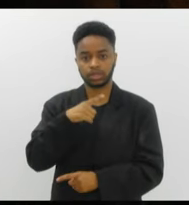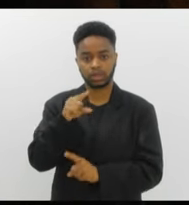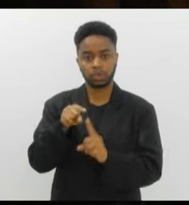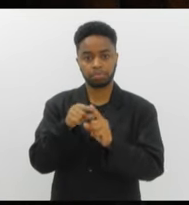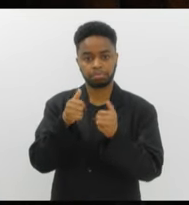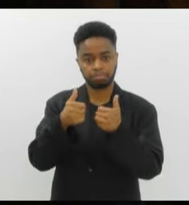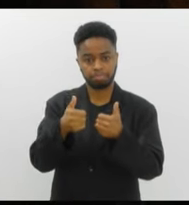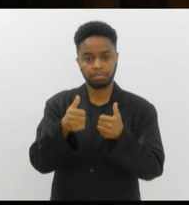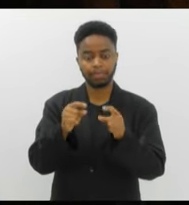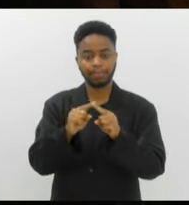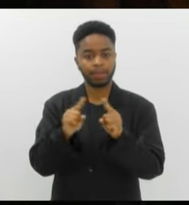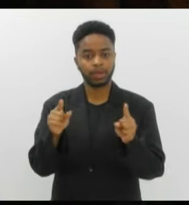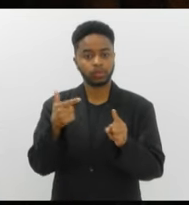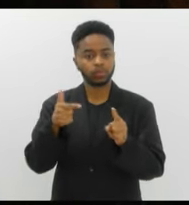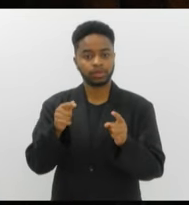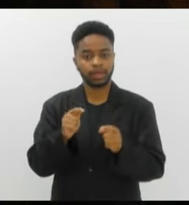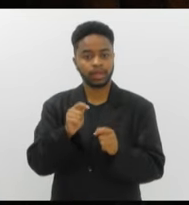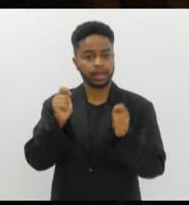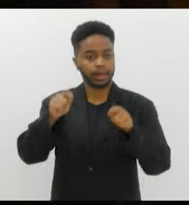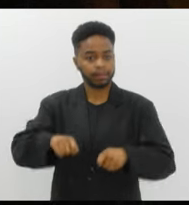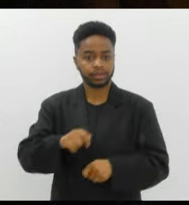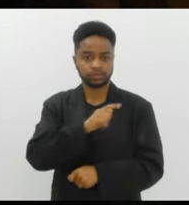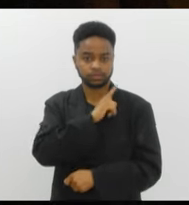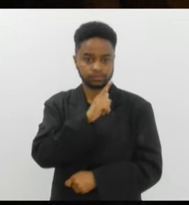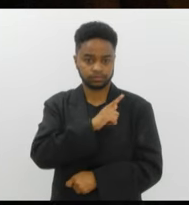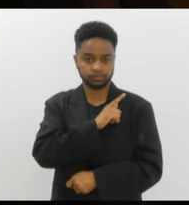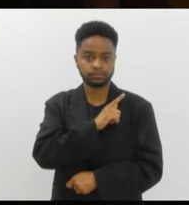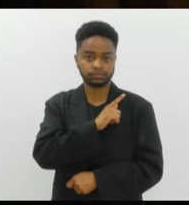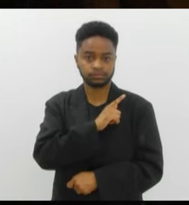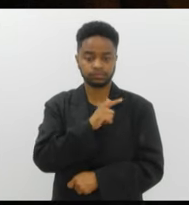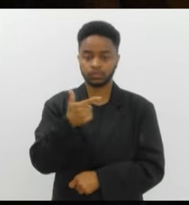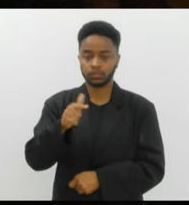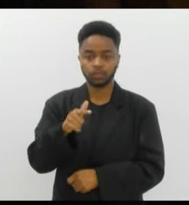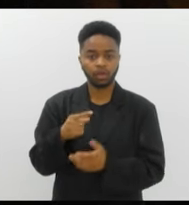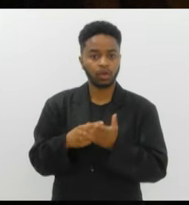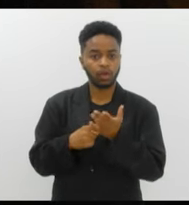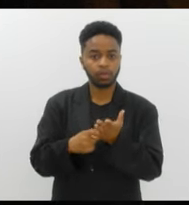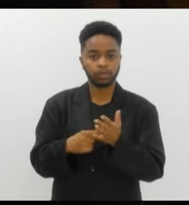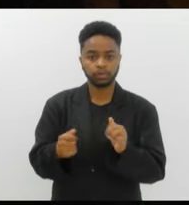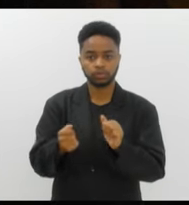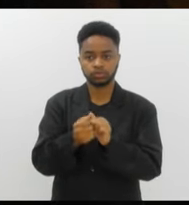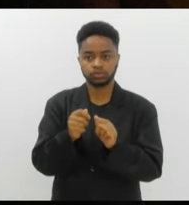mas sem capacidade de gestão, sem compromisso